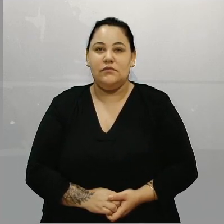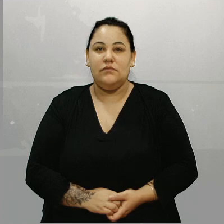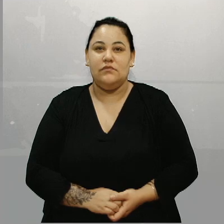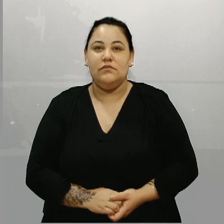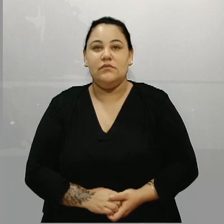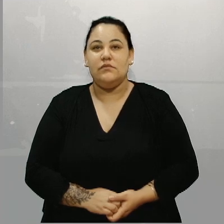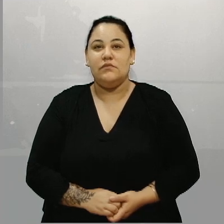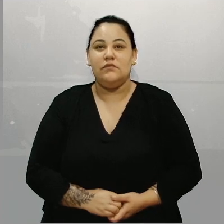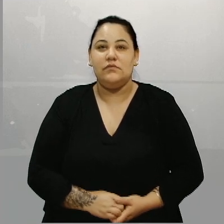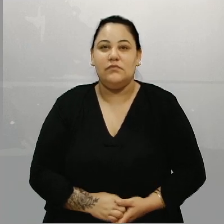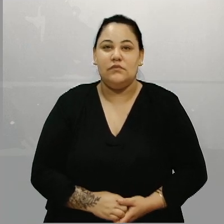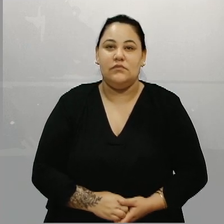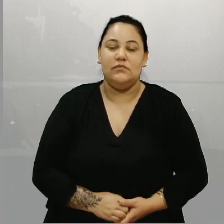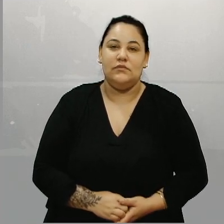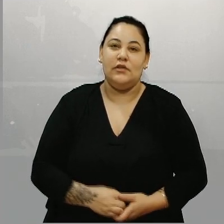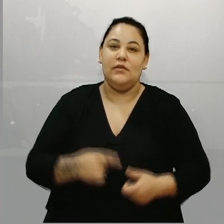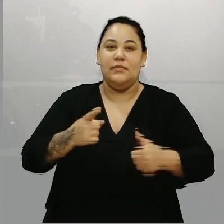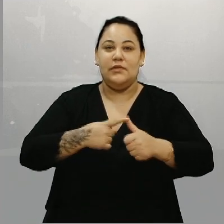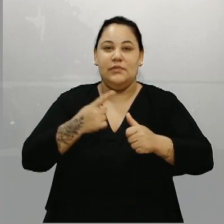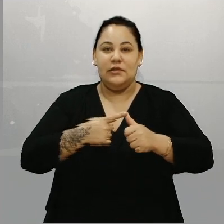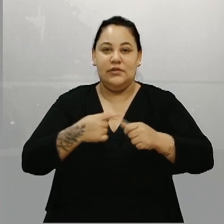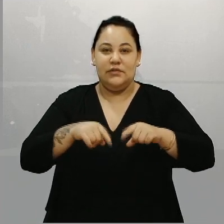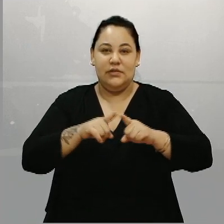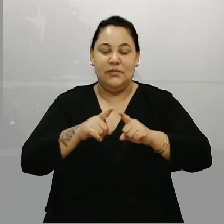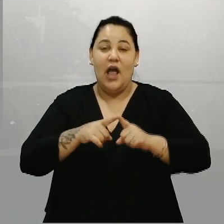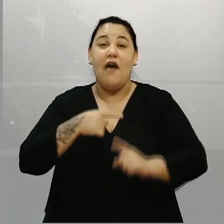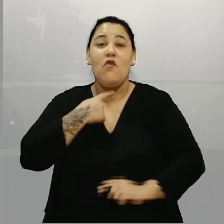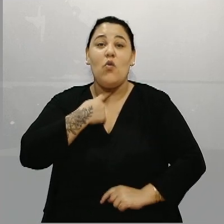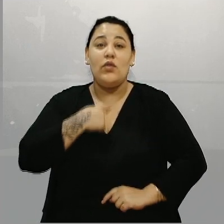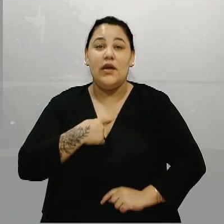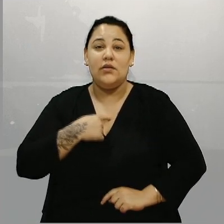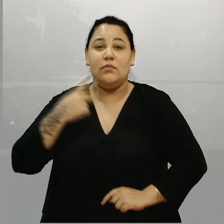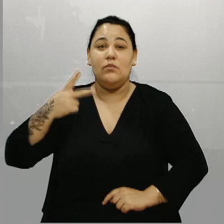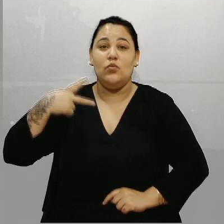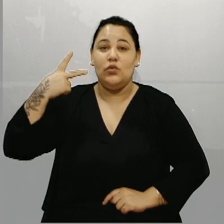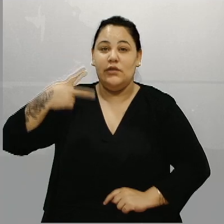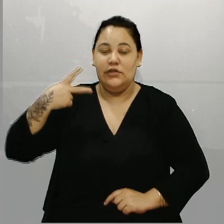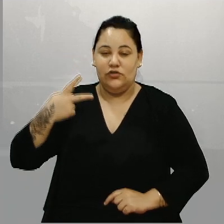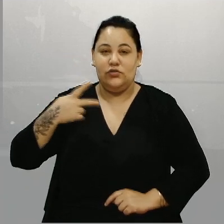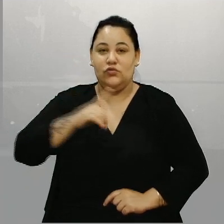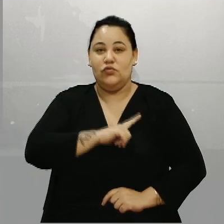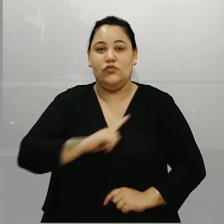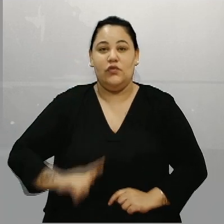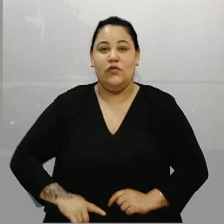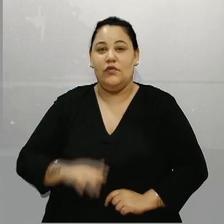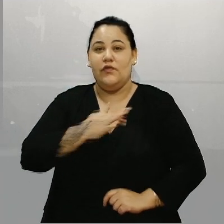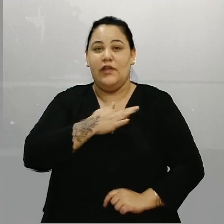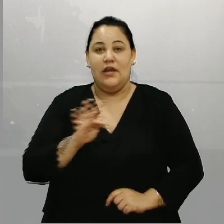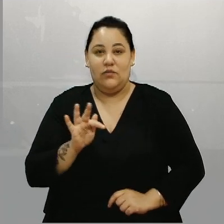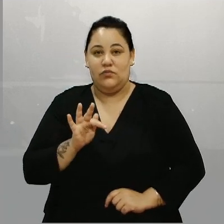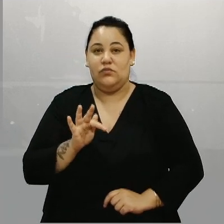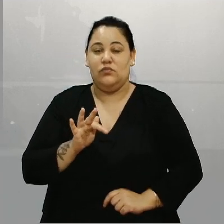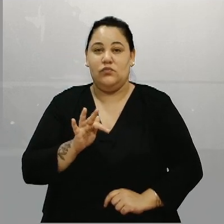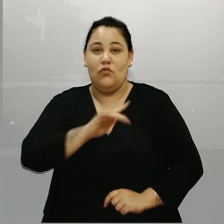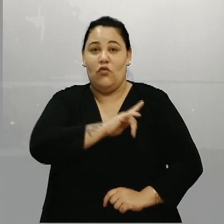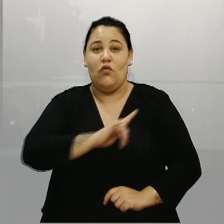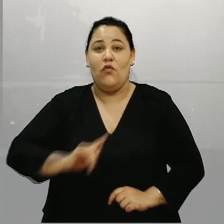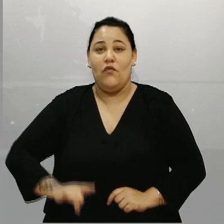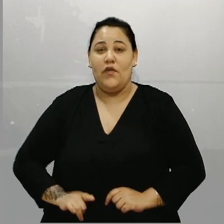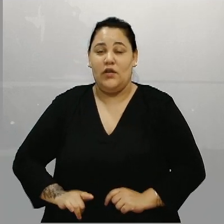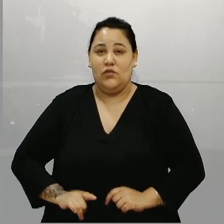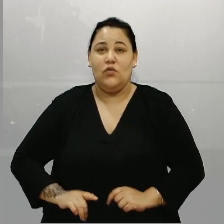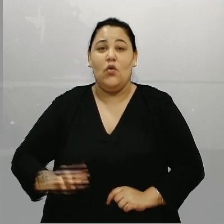da, em primeiro lugar, vontade política de um governo federal, o governo Lula, que mostrou